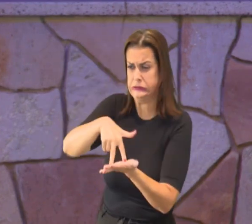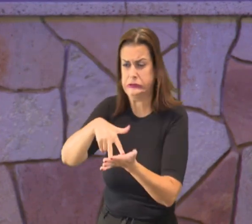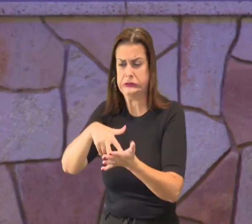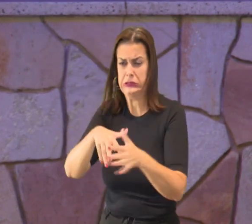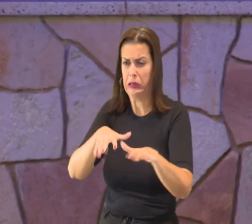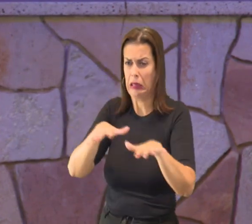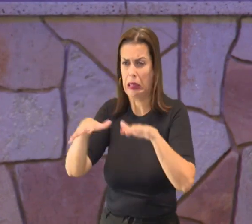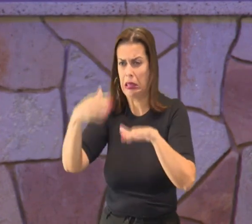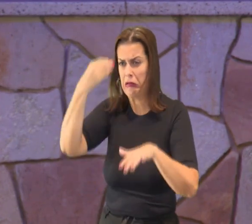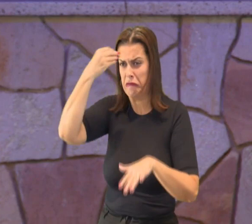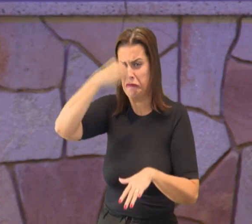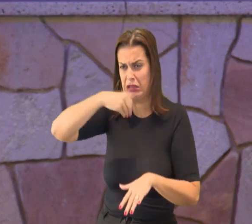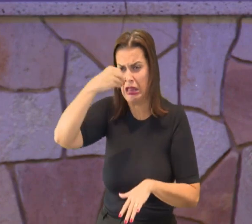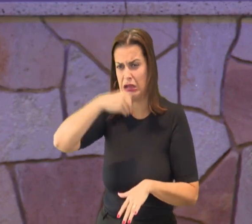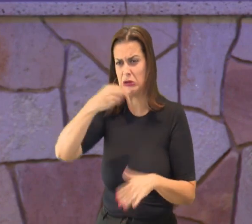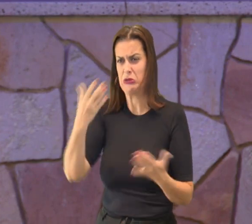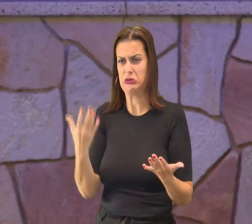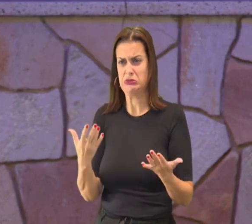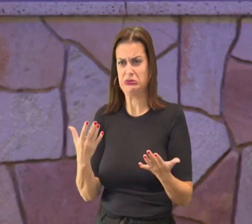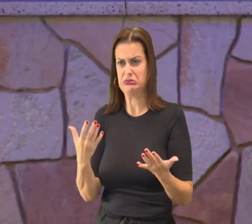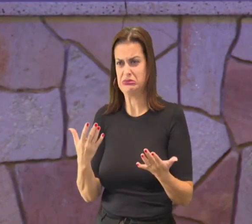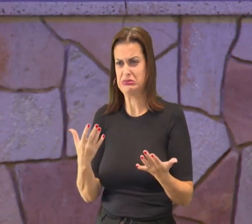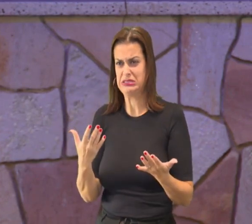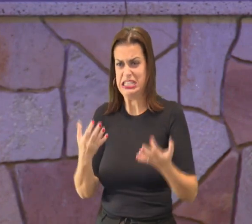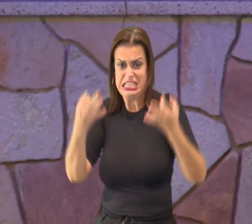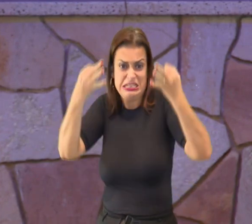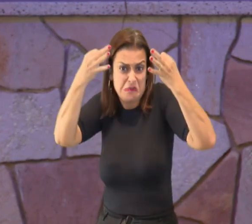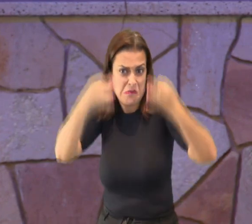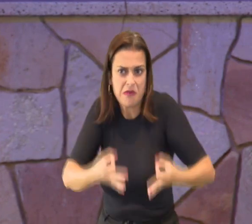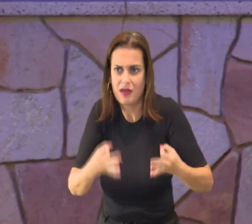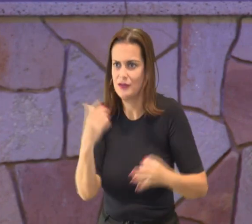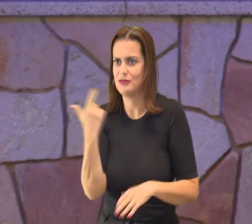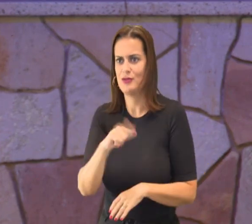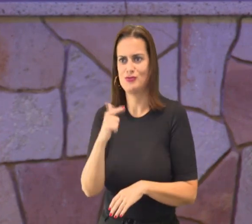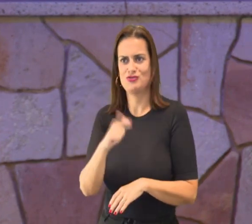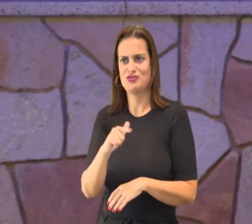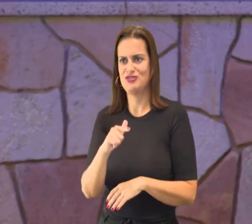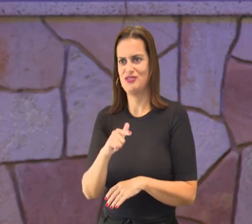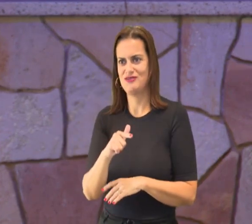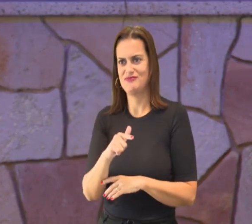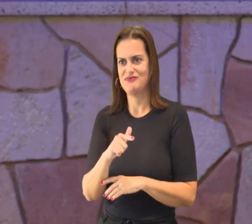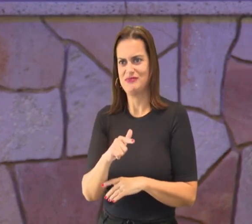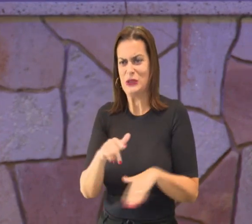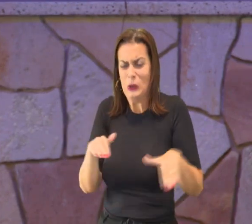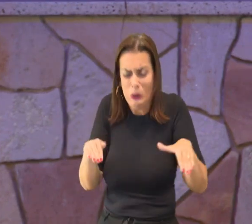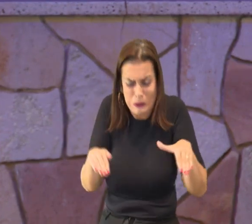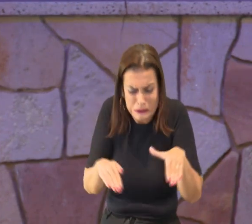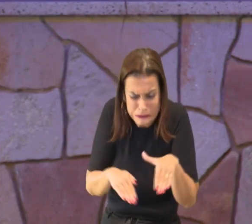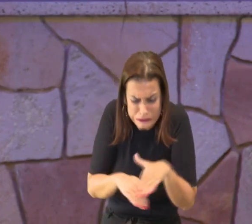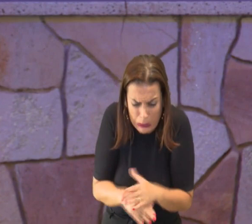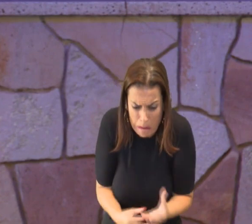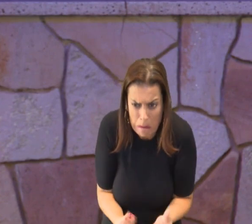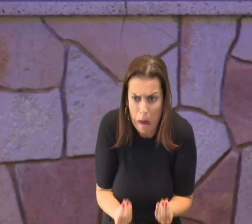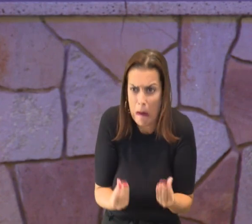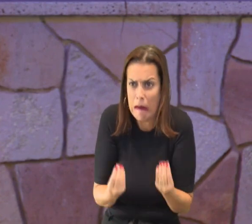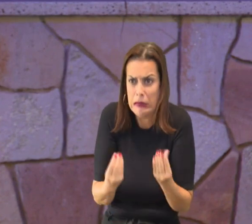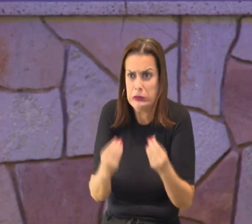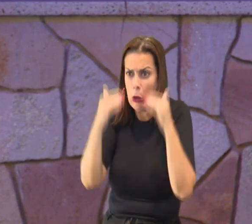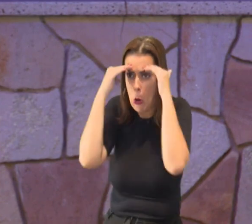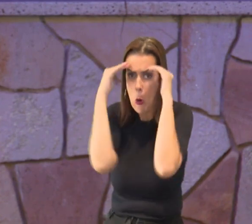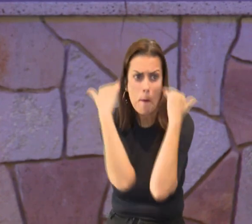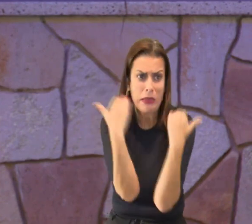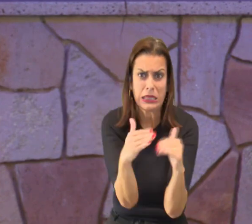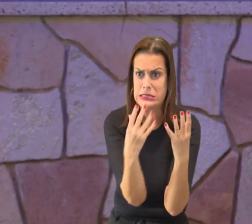possuía fraqueza crônica, era inadequado, excessivamente submisso, ele obedecia